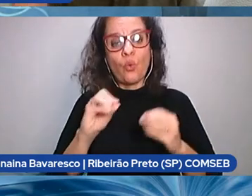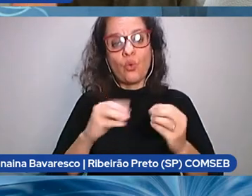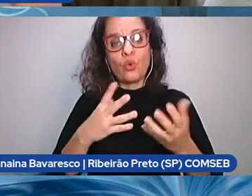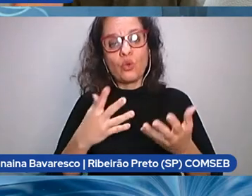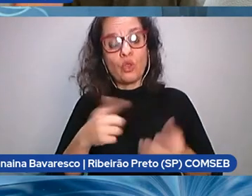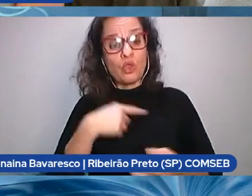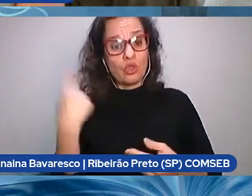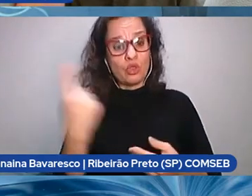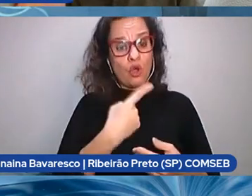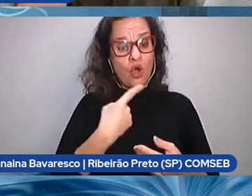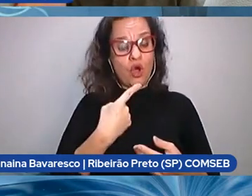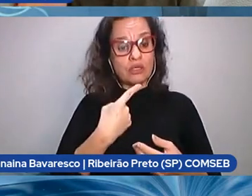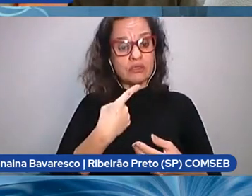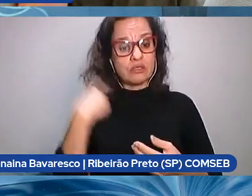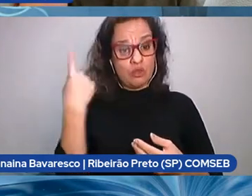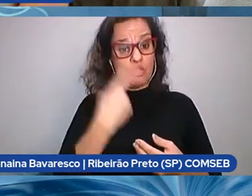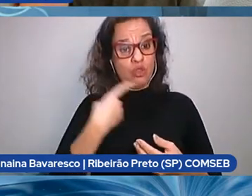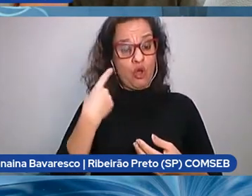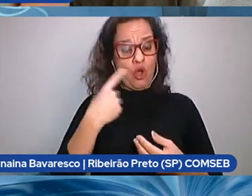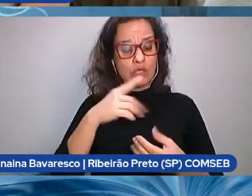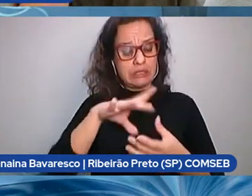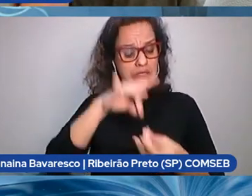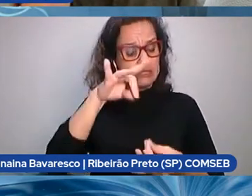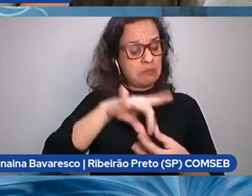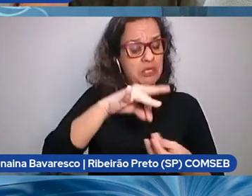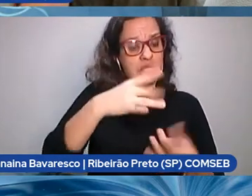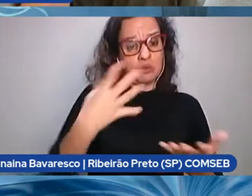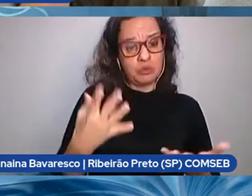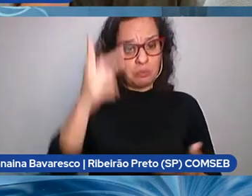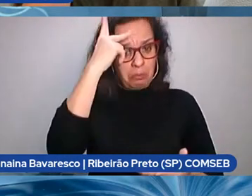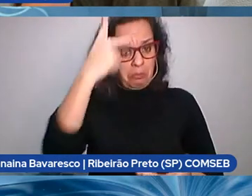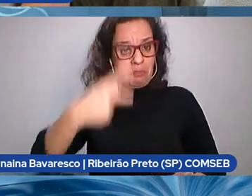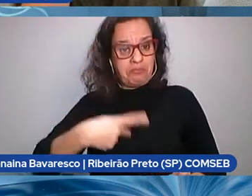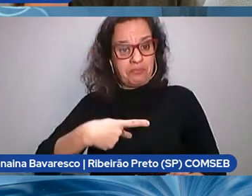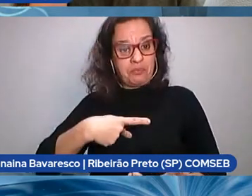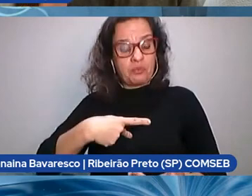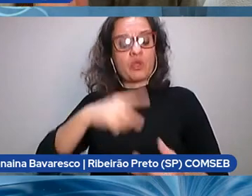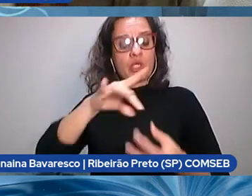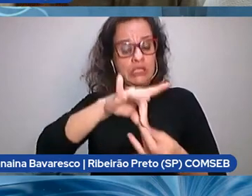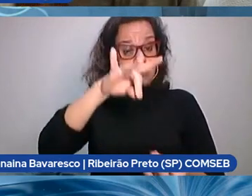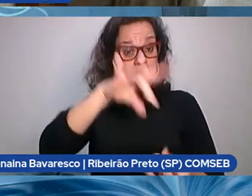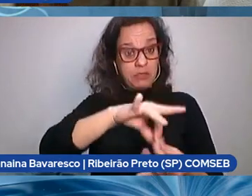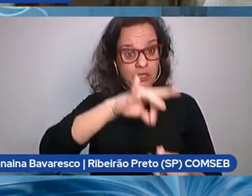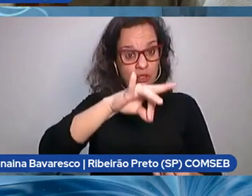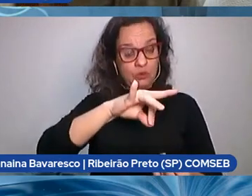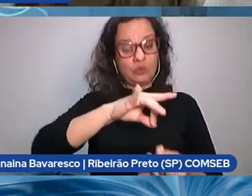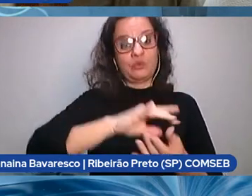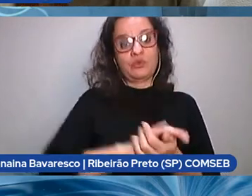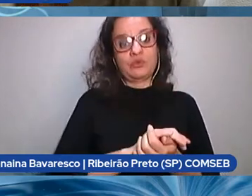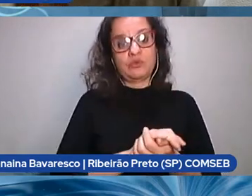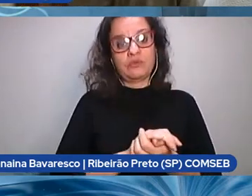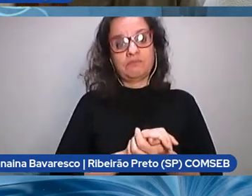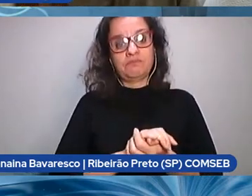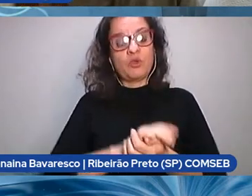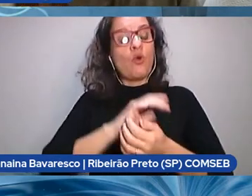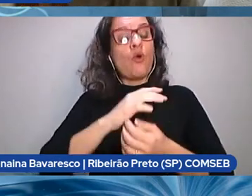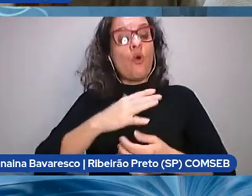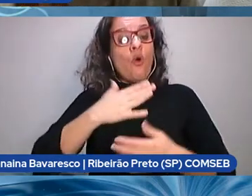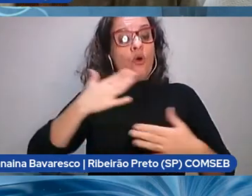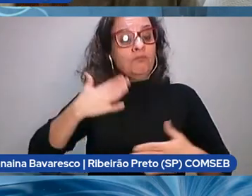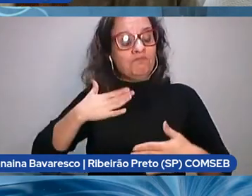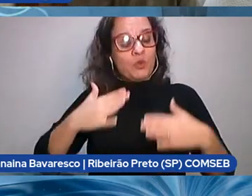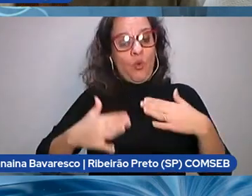nós somos espíritos, quem somos, né? Nós somos espíritos vestindo um corpo